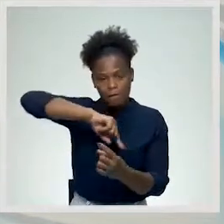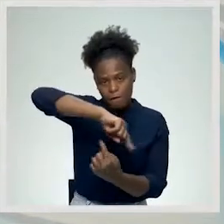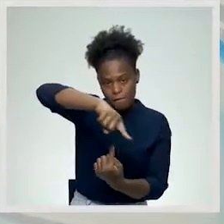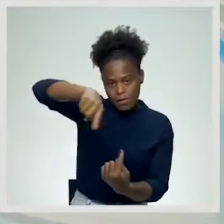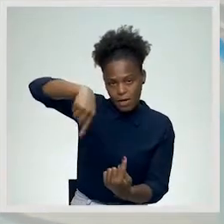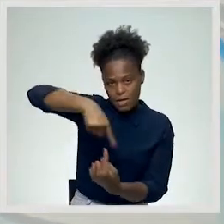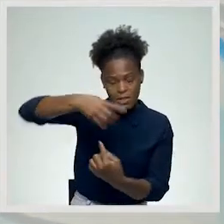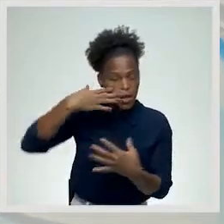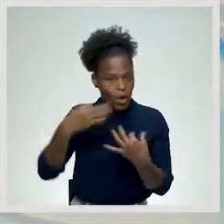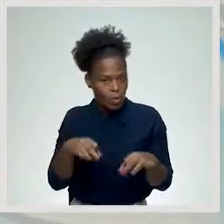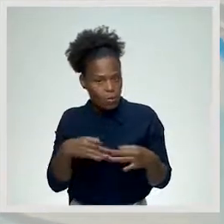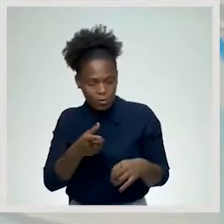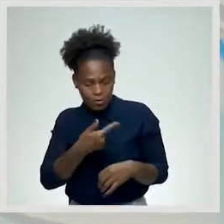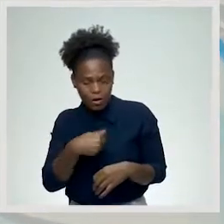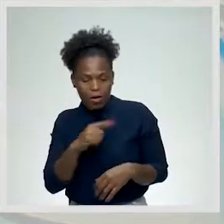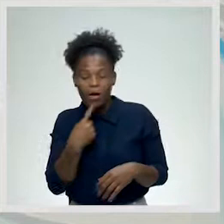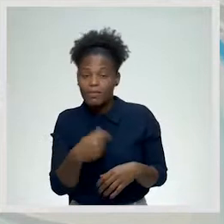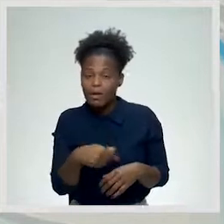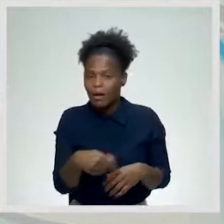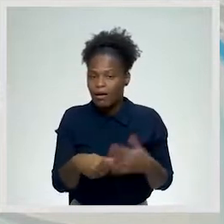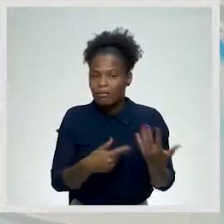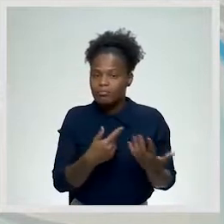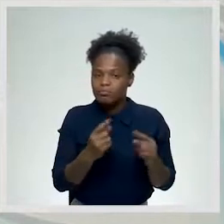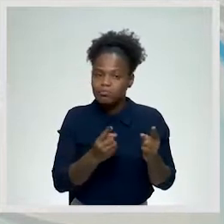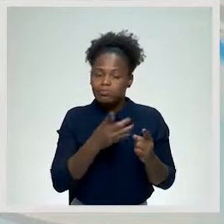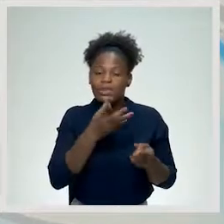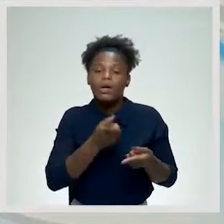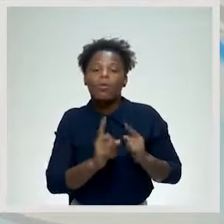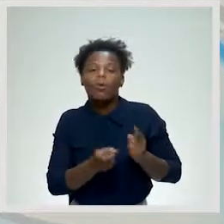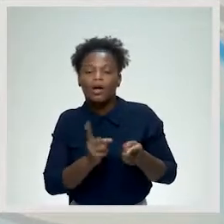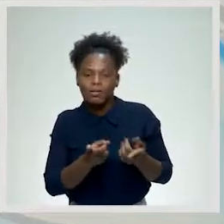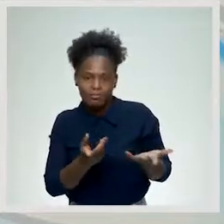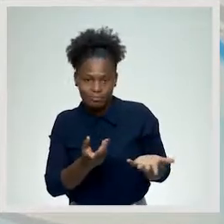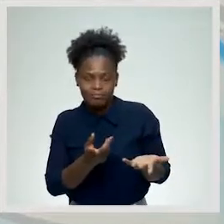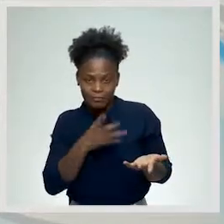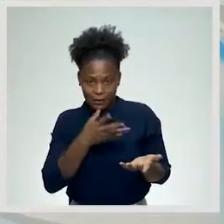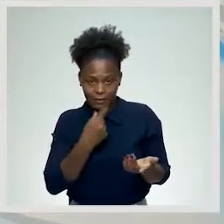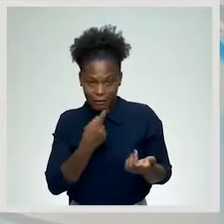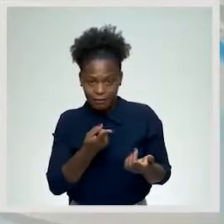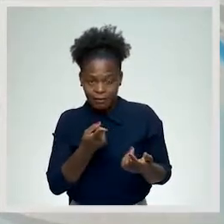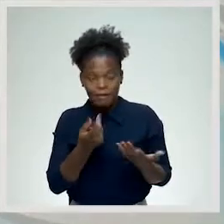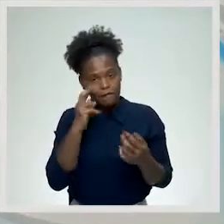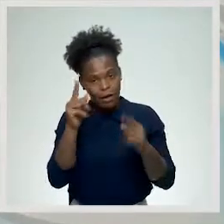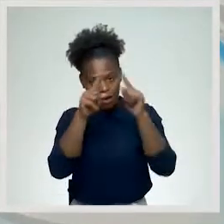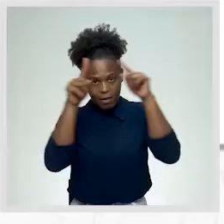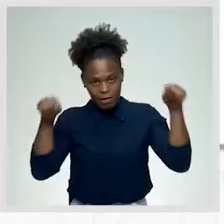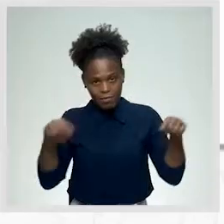que nós tenhamos uma pequena definição do que é isso. Então vejamos na